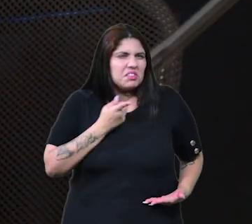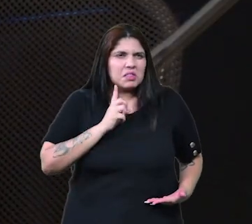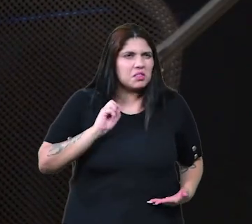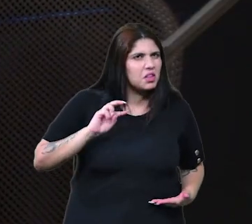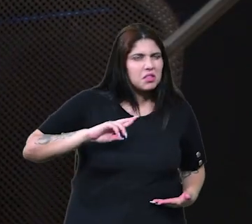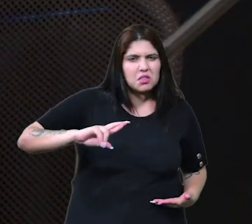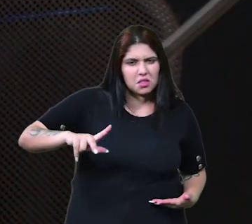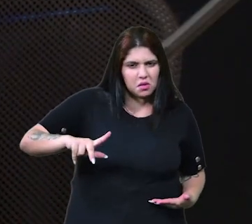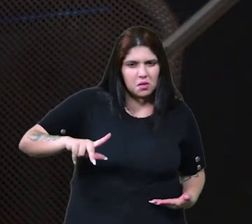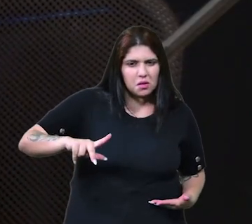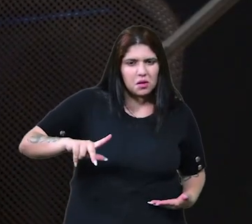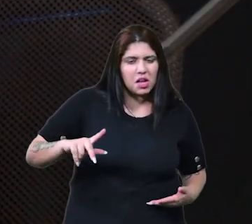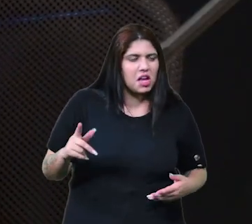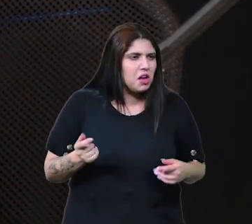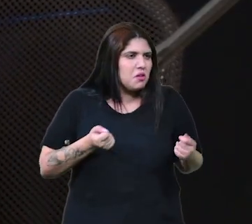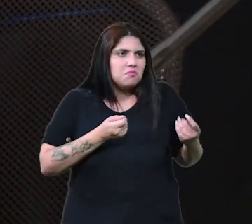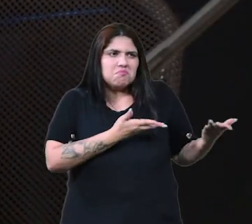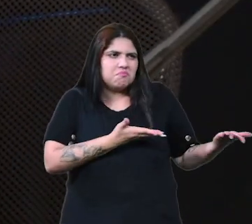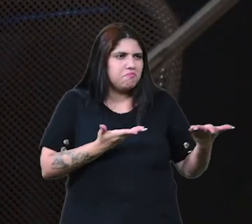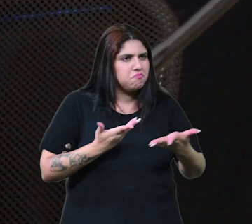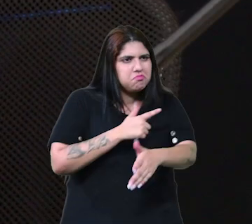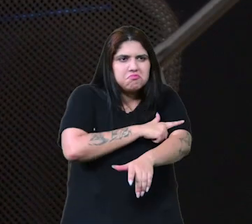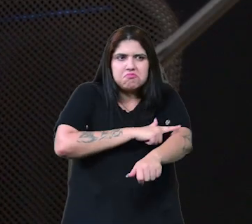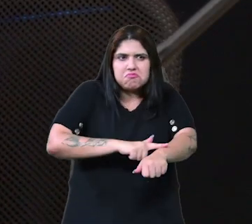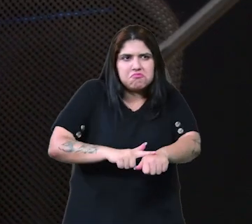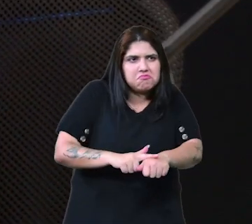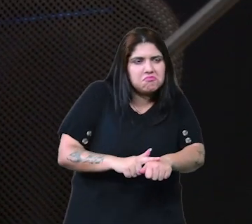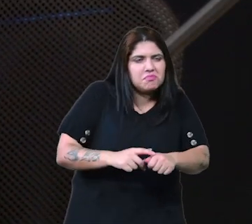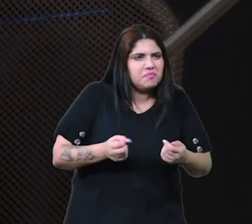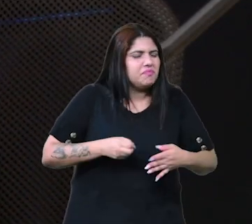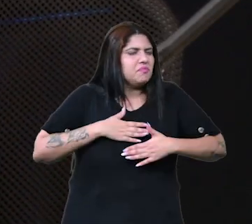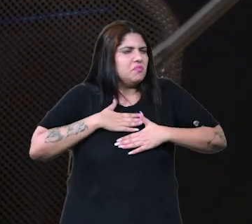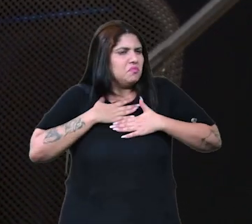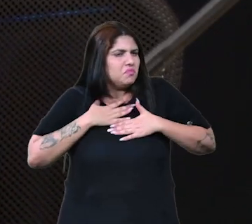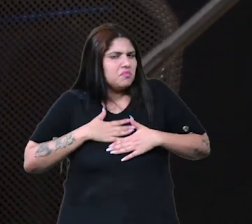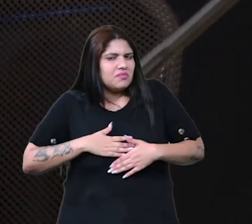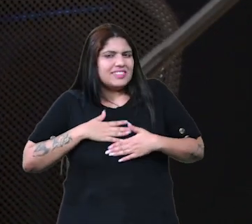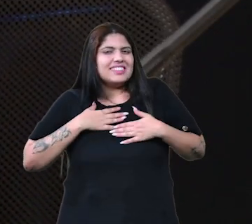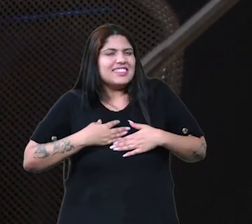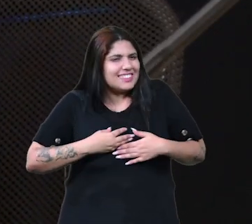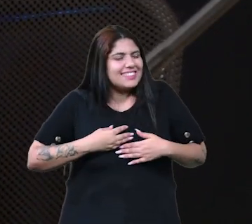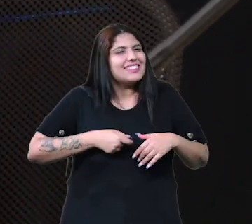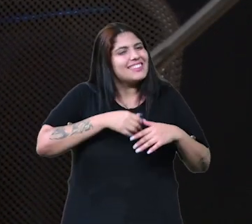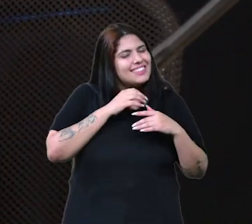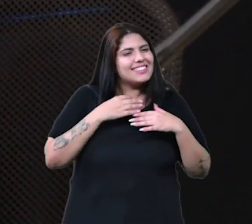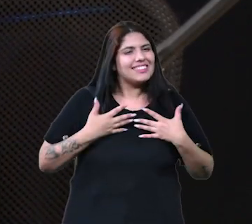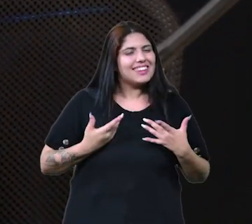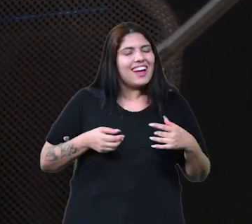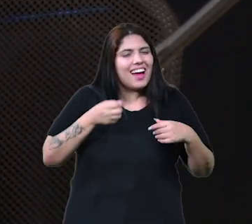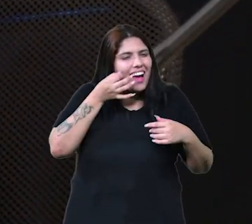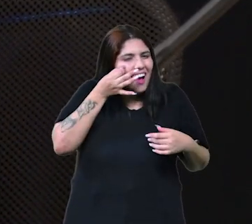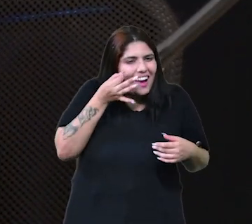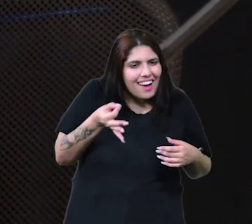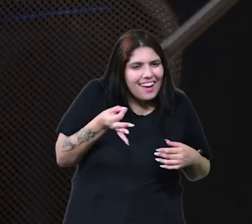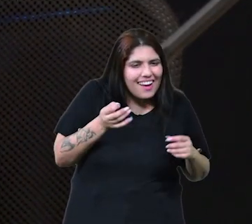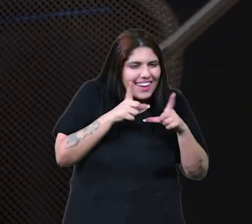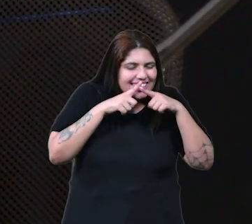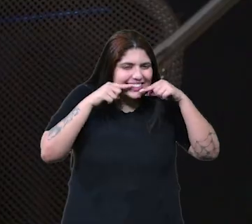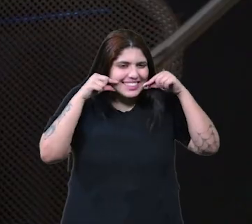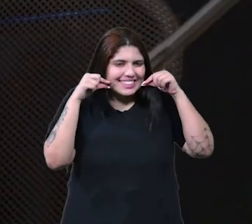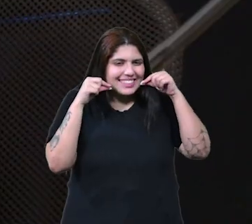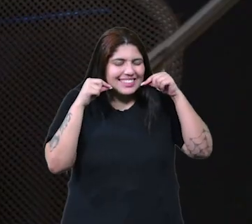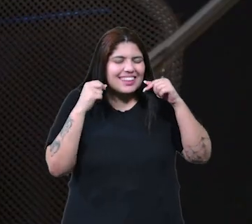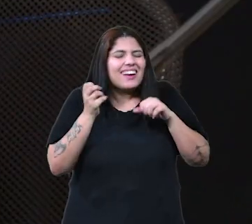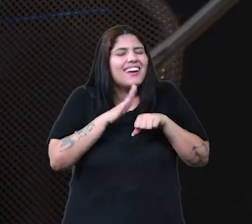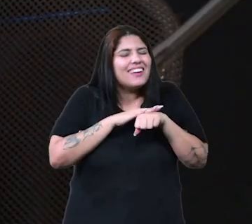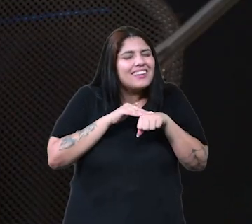não é caloroso, que não tem gentileza, que não tem essa atenção na escuta, no olhar, no sorriso, né?